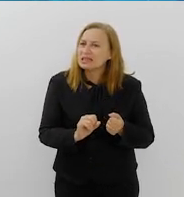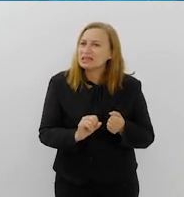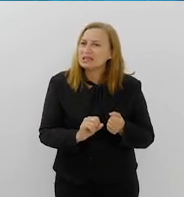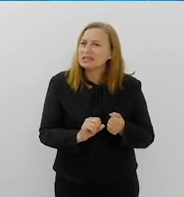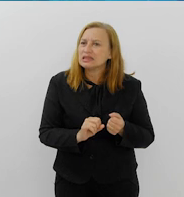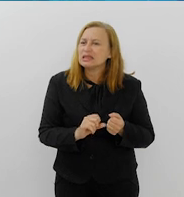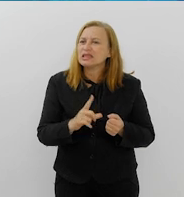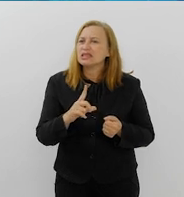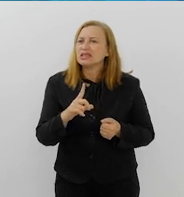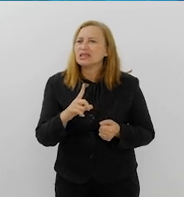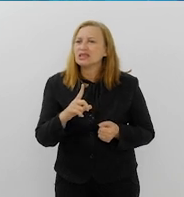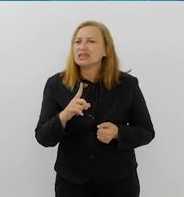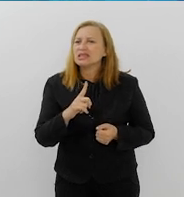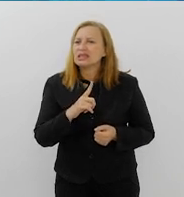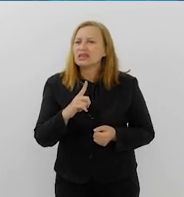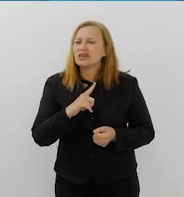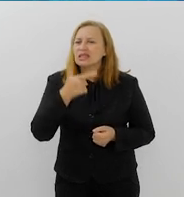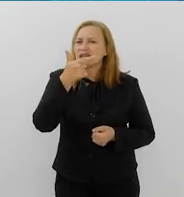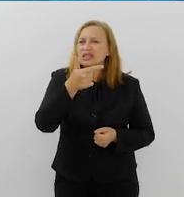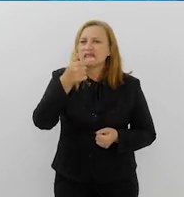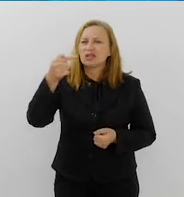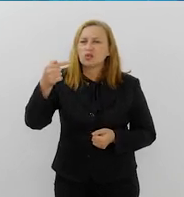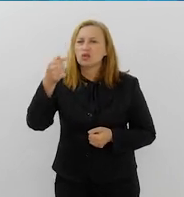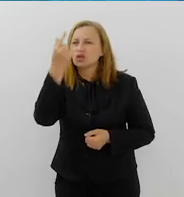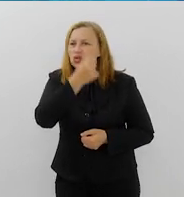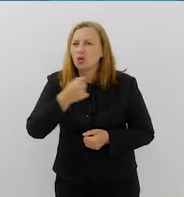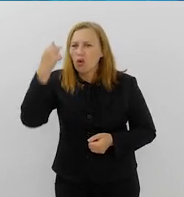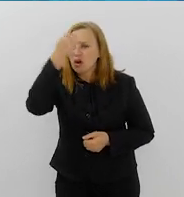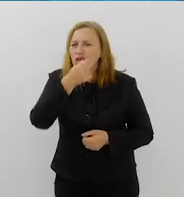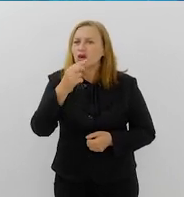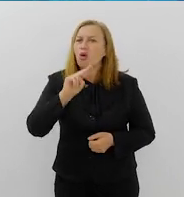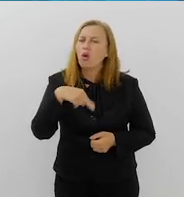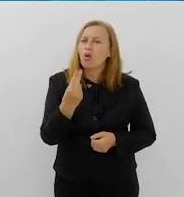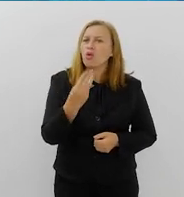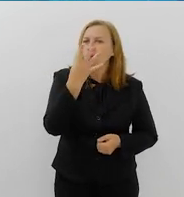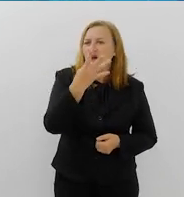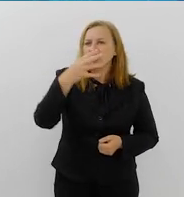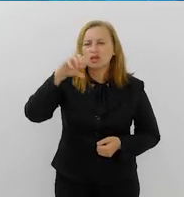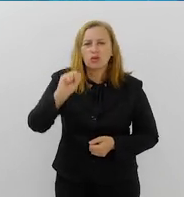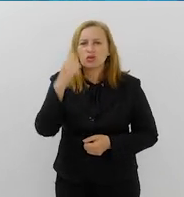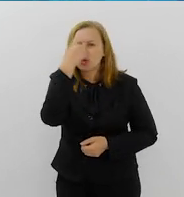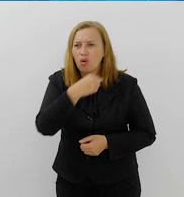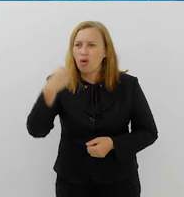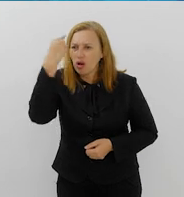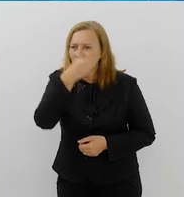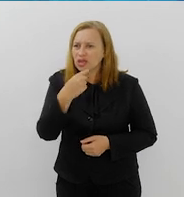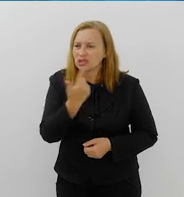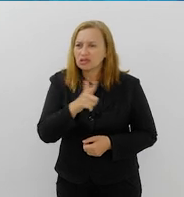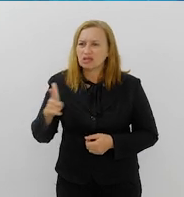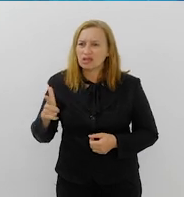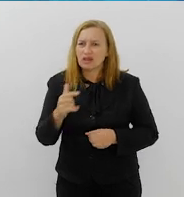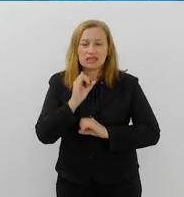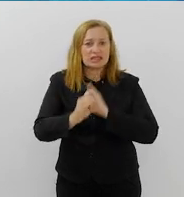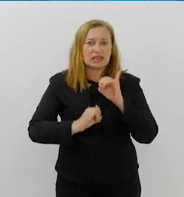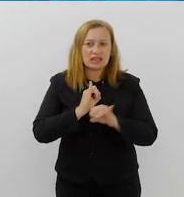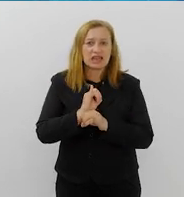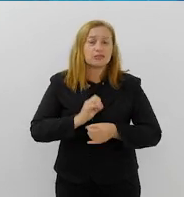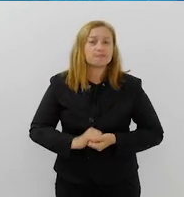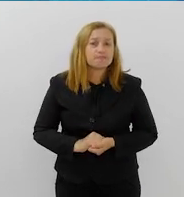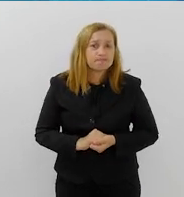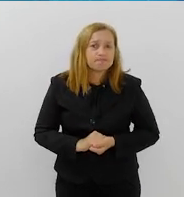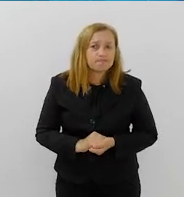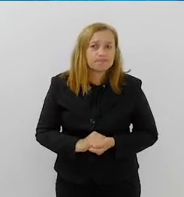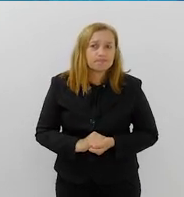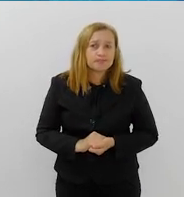faria se tivesse que ficar 72 horas, 48 horas sem a